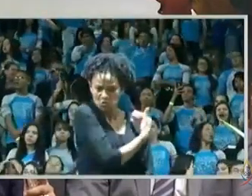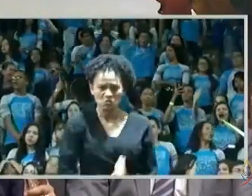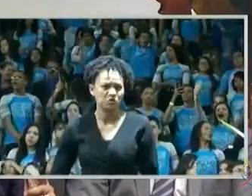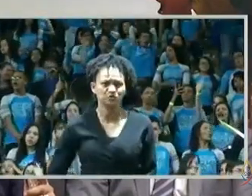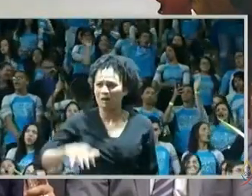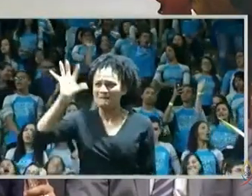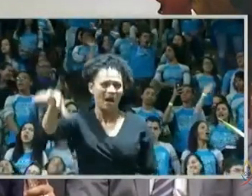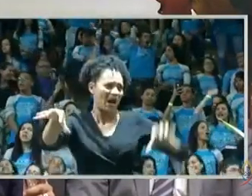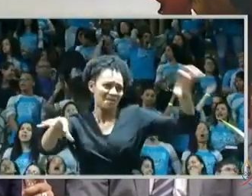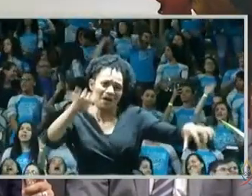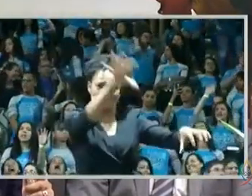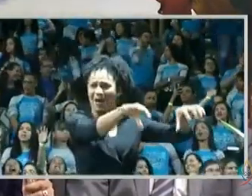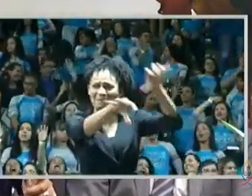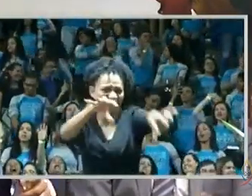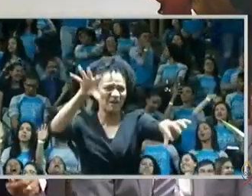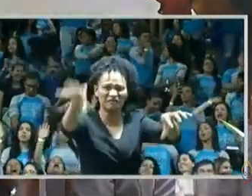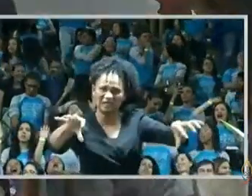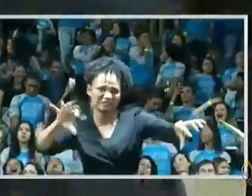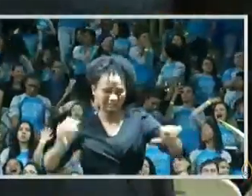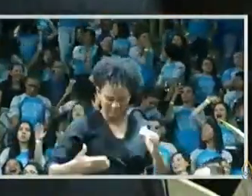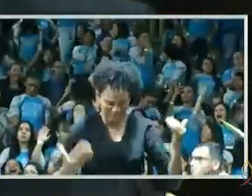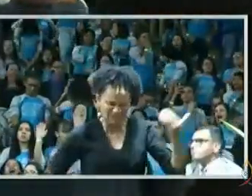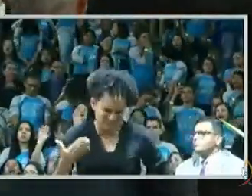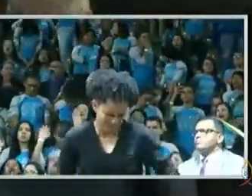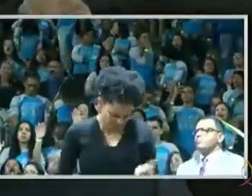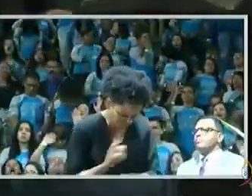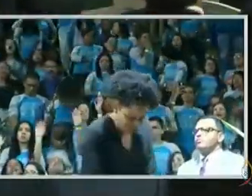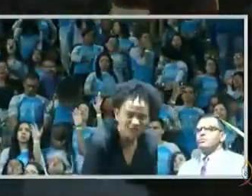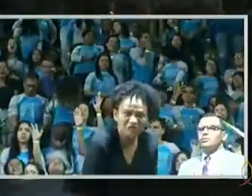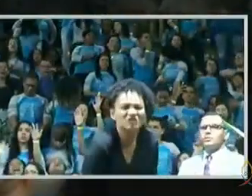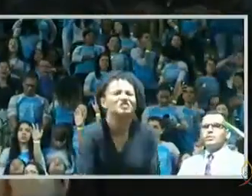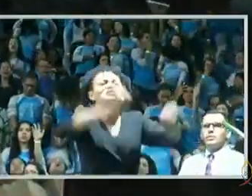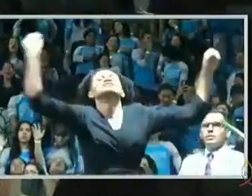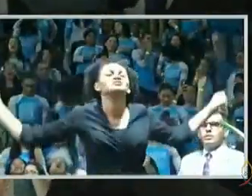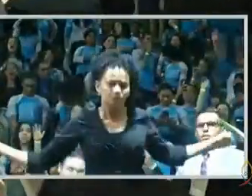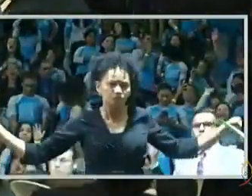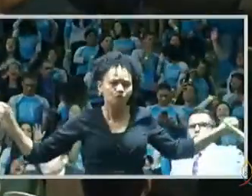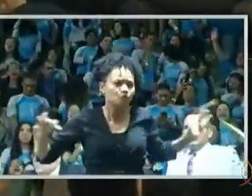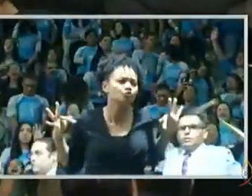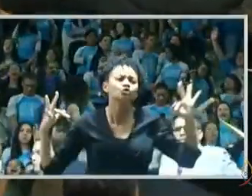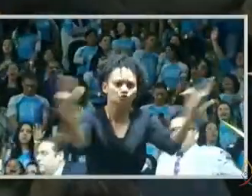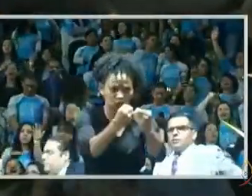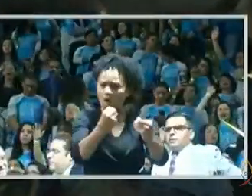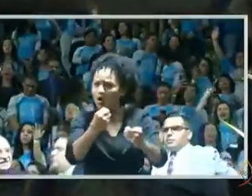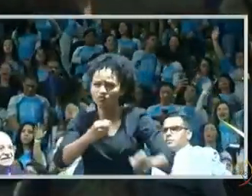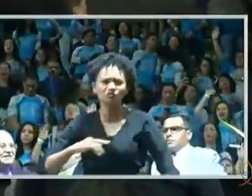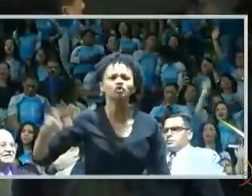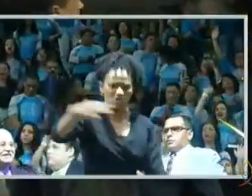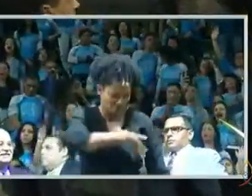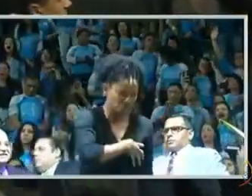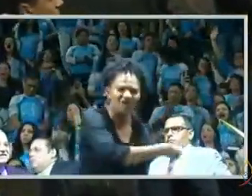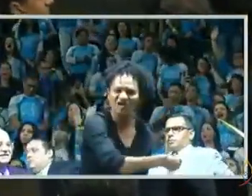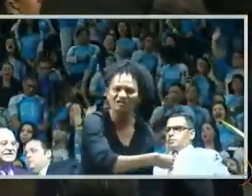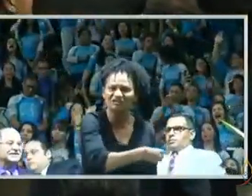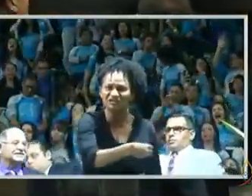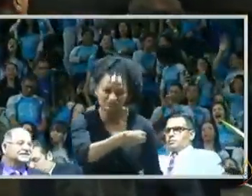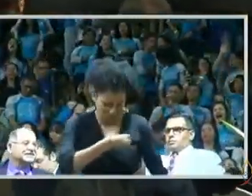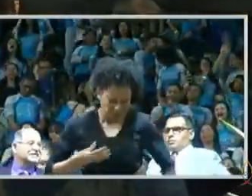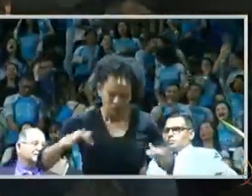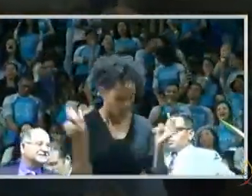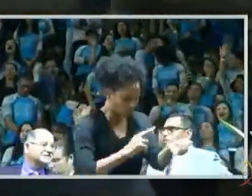das províncias, servos, escravos, livres, pais, filhos,